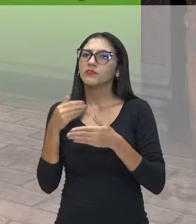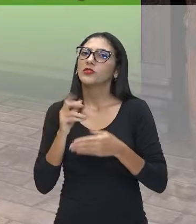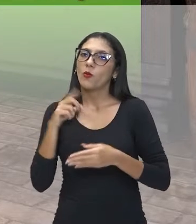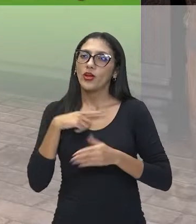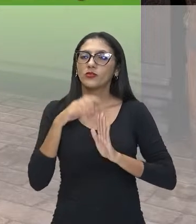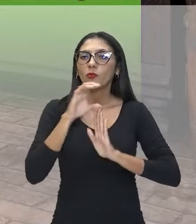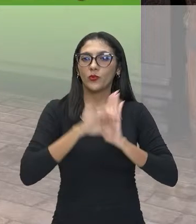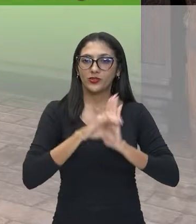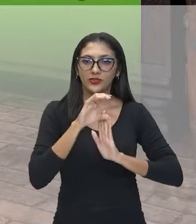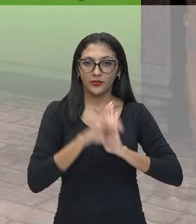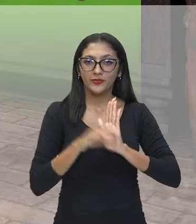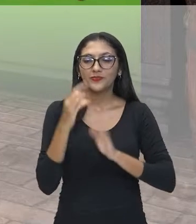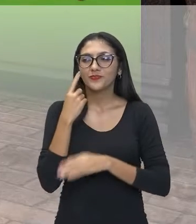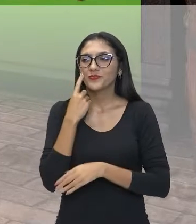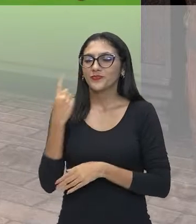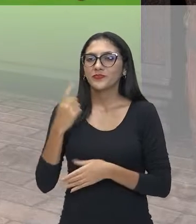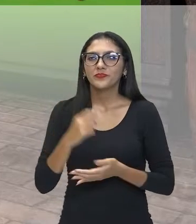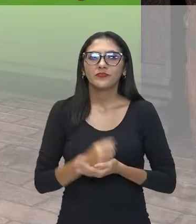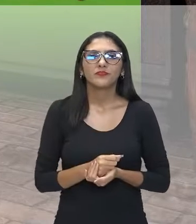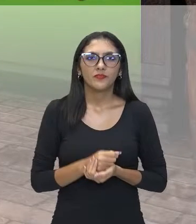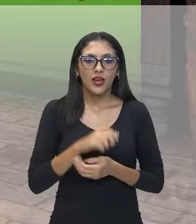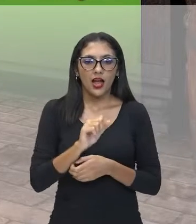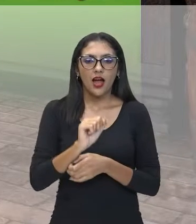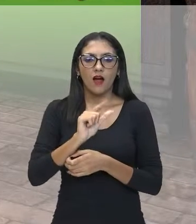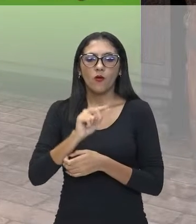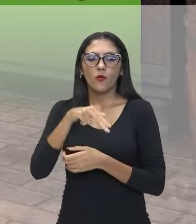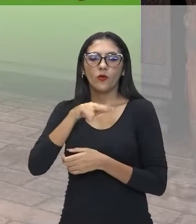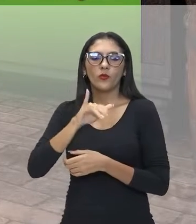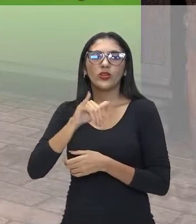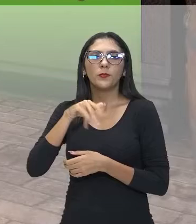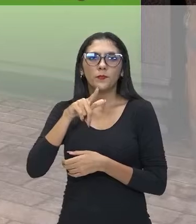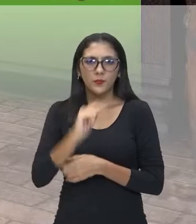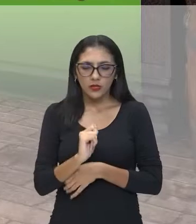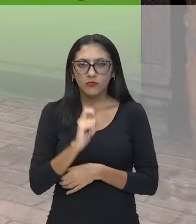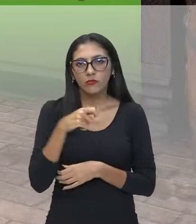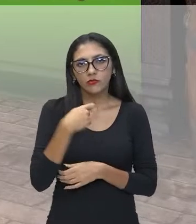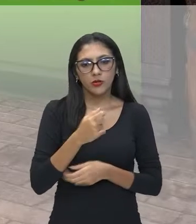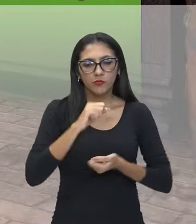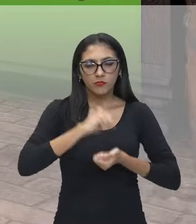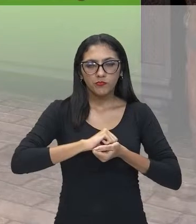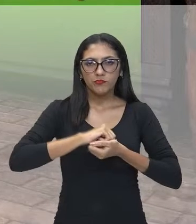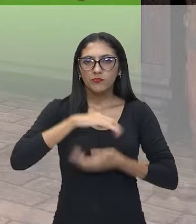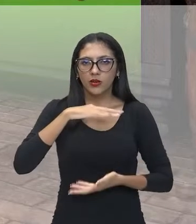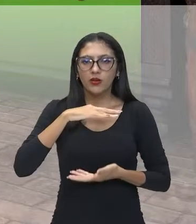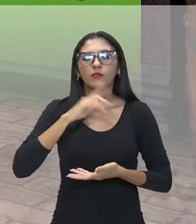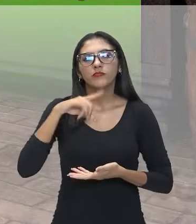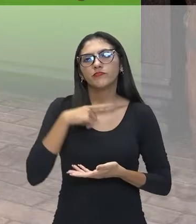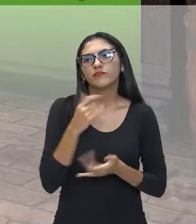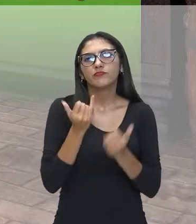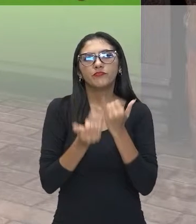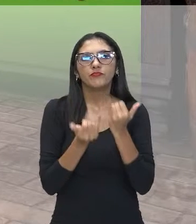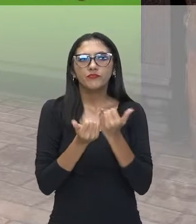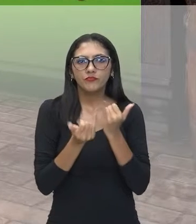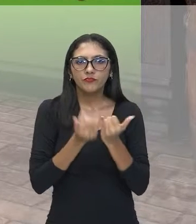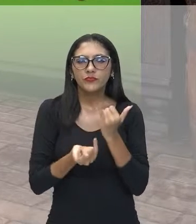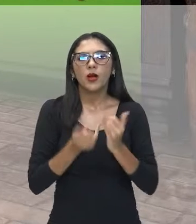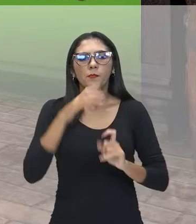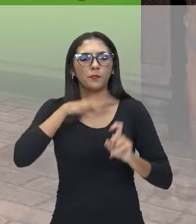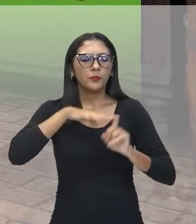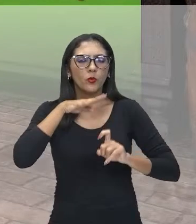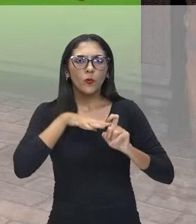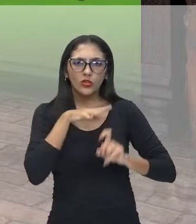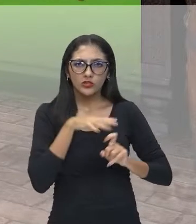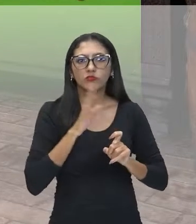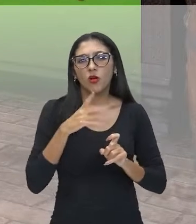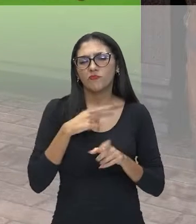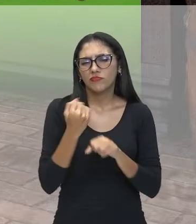só, a alquimia é uma prática de caráter místico, né? Que foi feita há bastante tempo